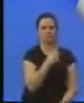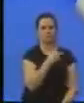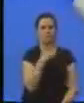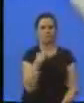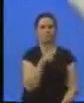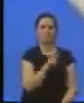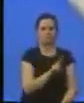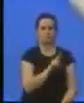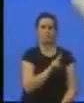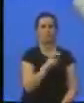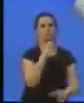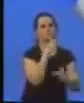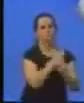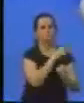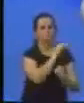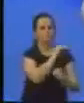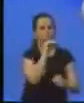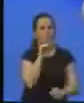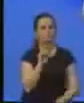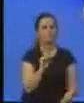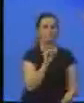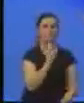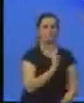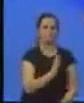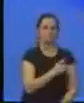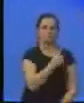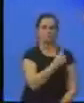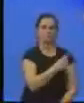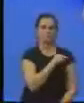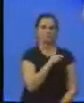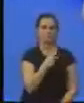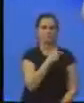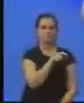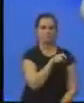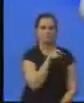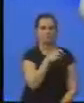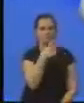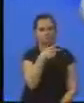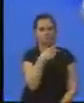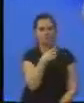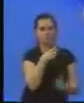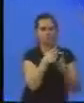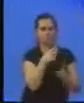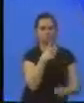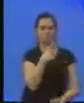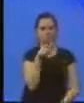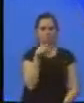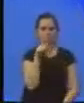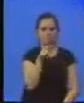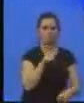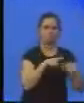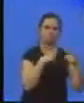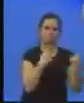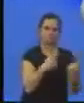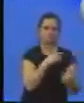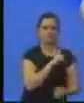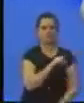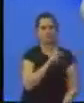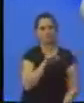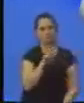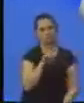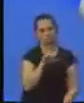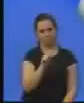u. Aí eu vou lá e pego exatamente o u que está no enunciado. 1 sobre x² mais 2x. Essa é a nossa derivada